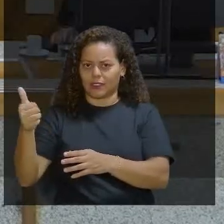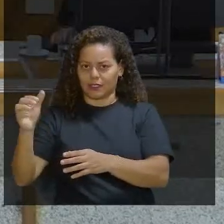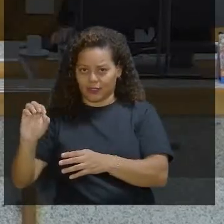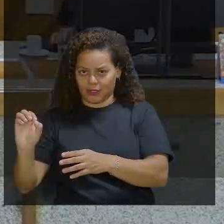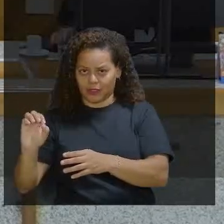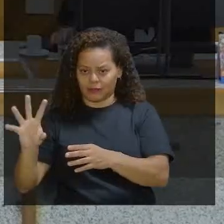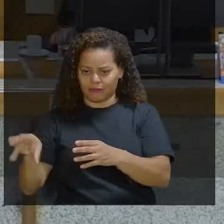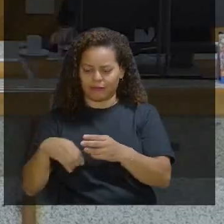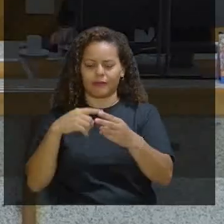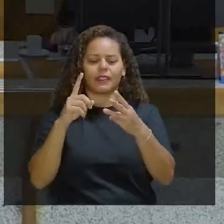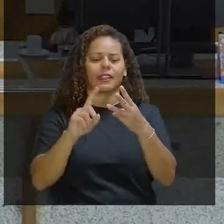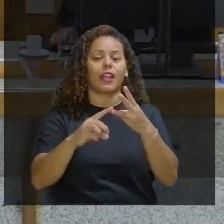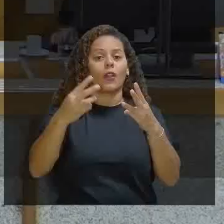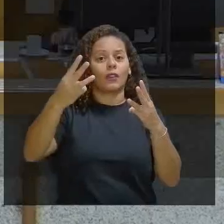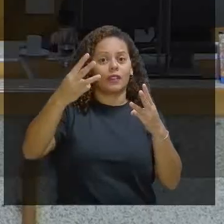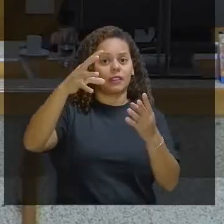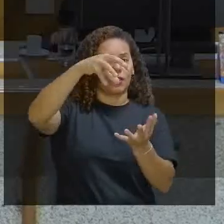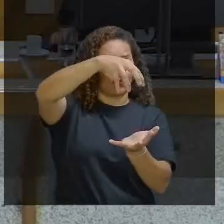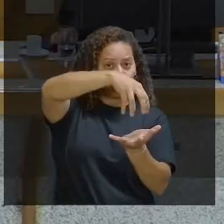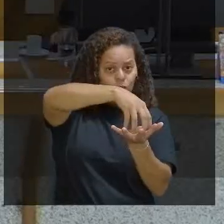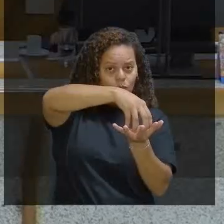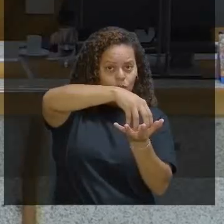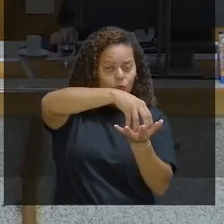eleitorais. O terceiro núcleo,